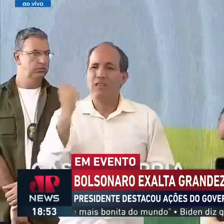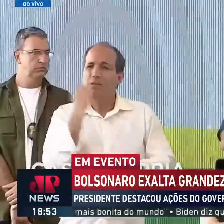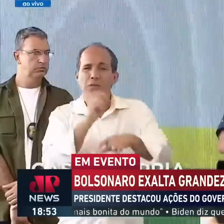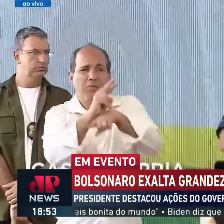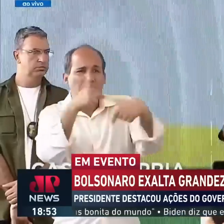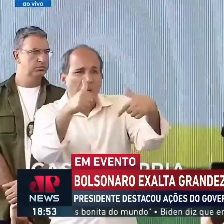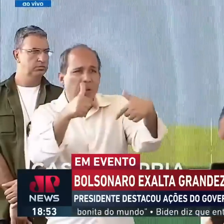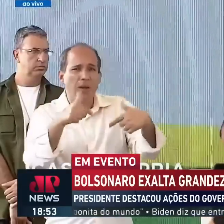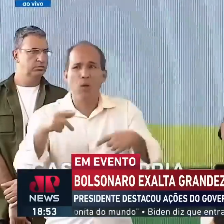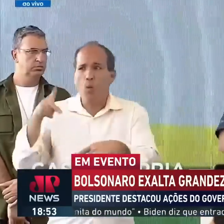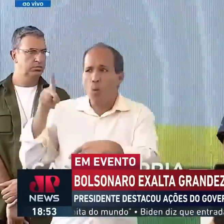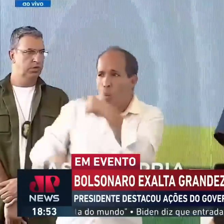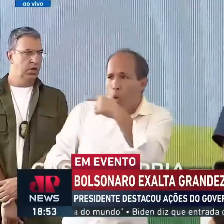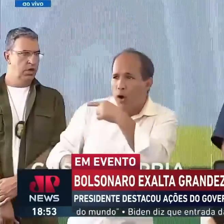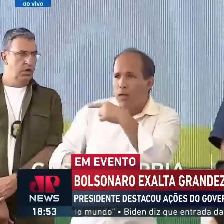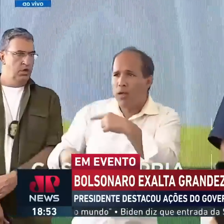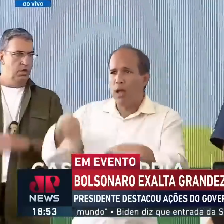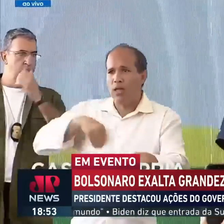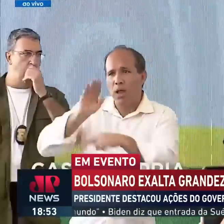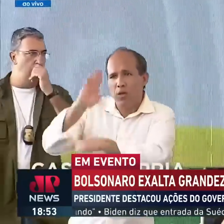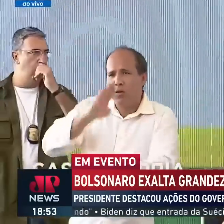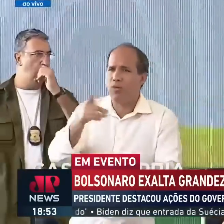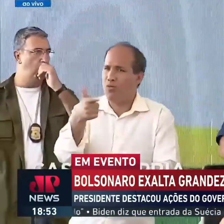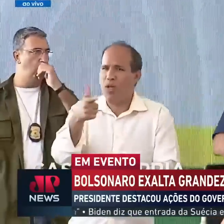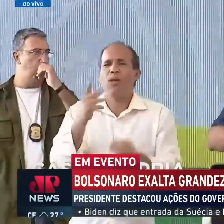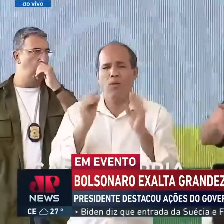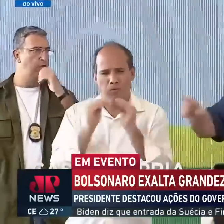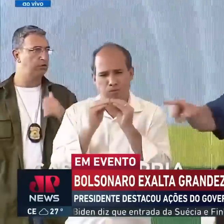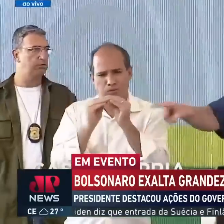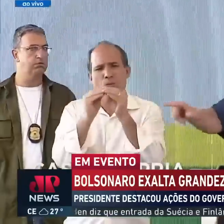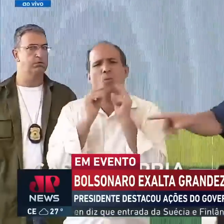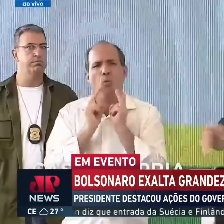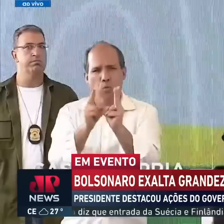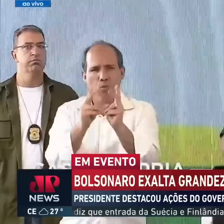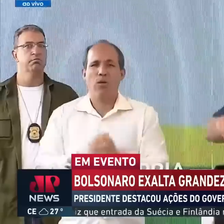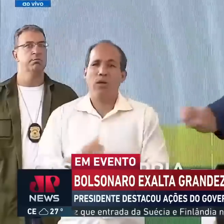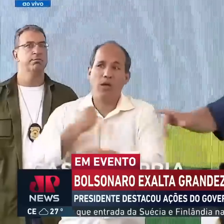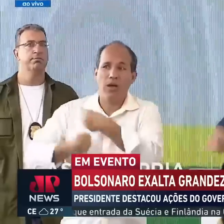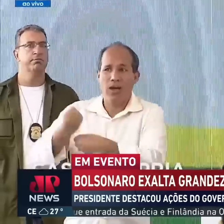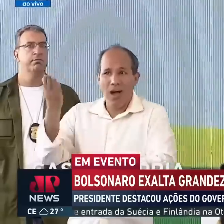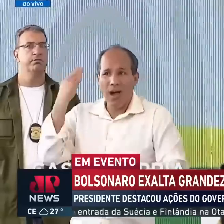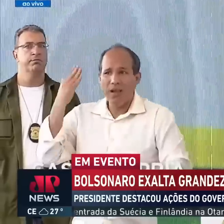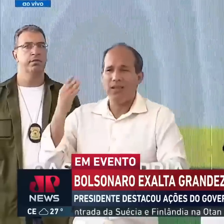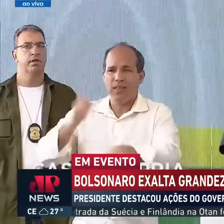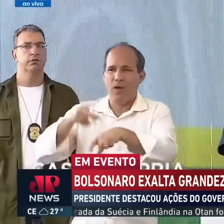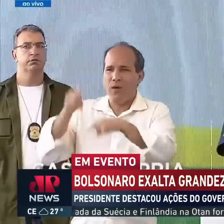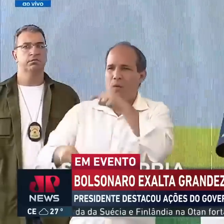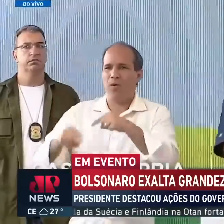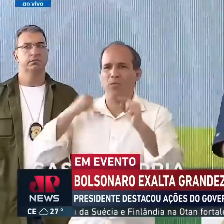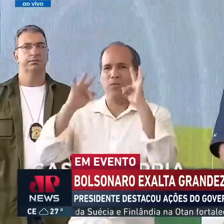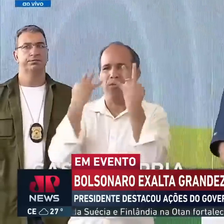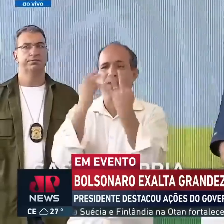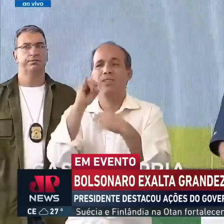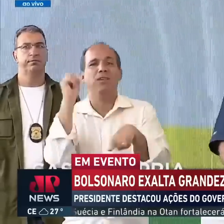emprego não perde o auxílio Brasil no passado Perdia o bolsa